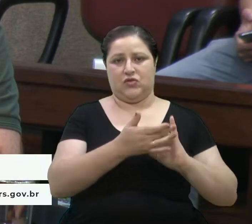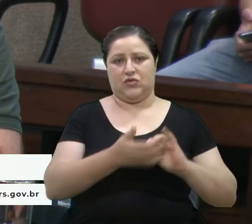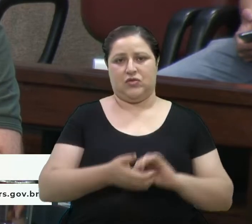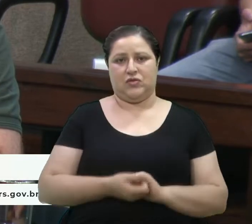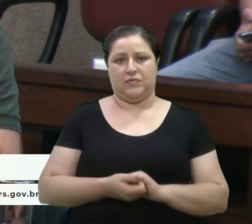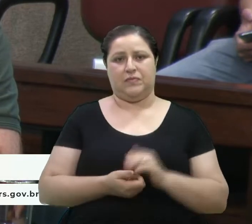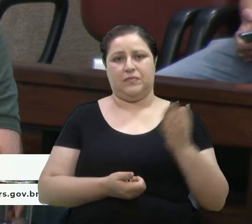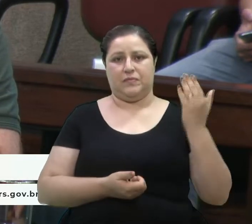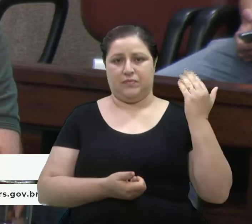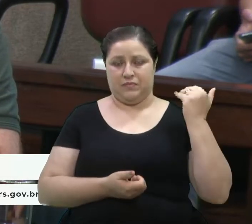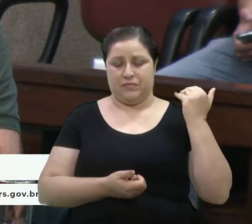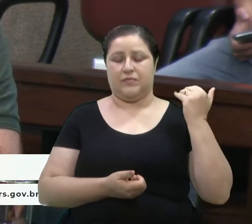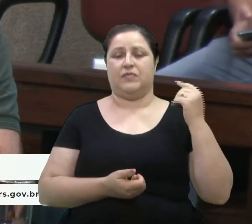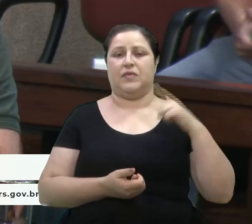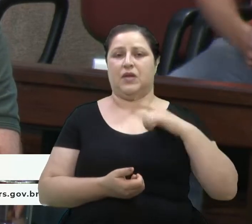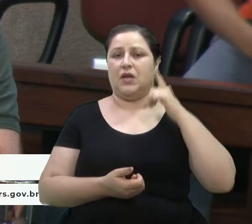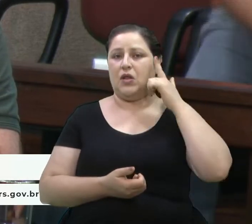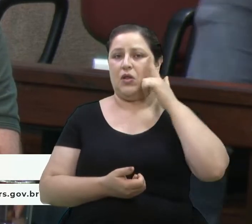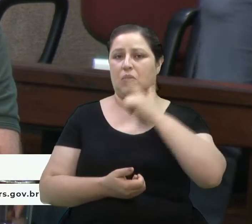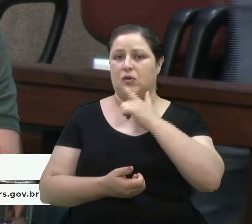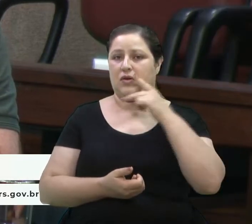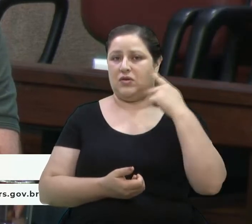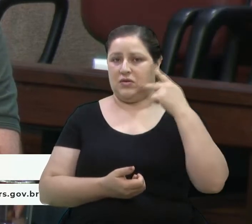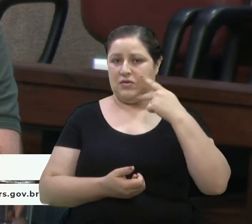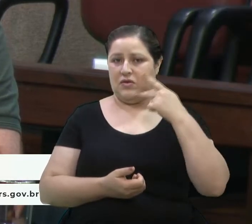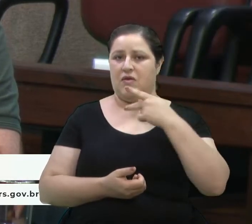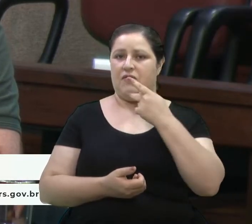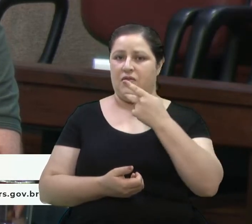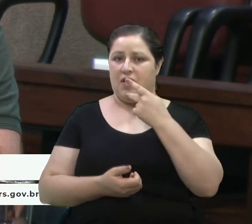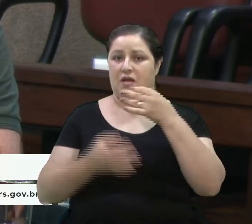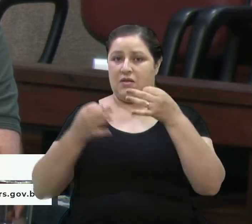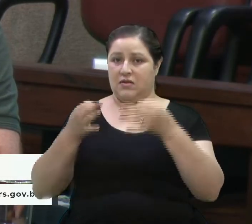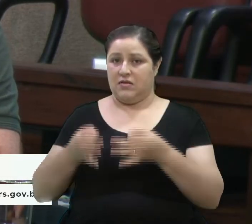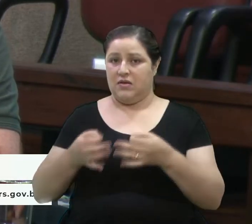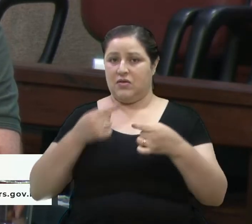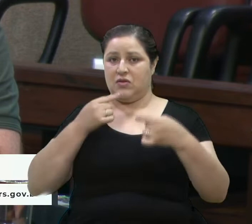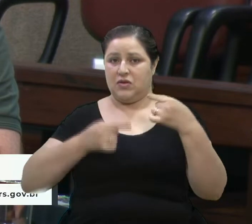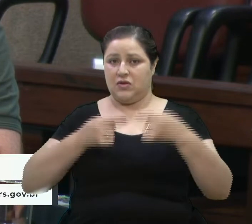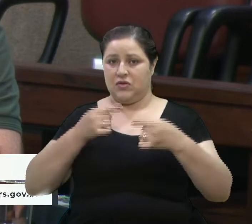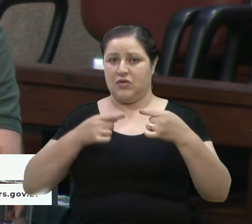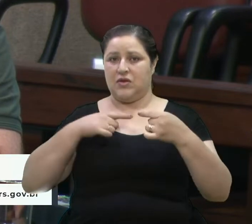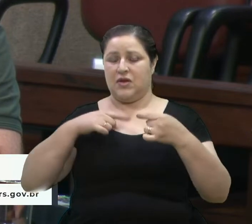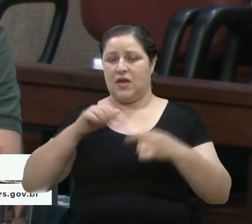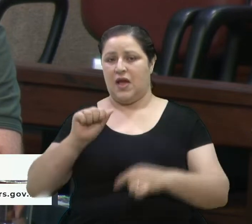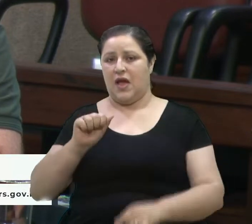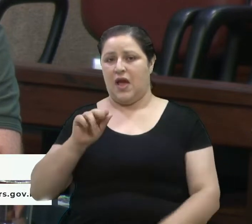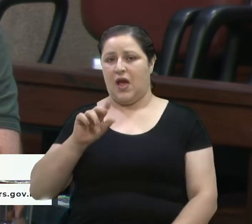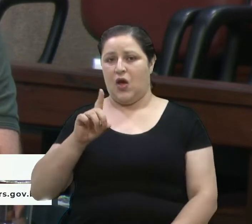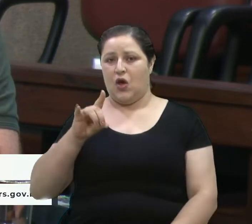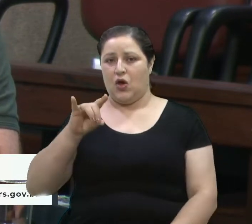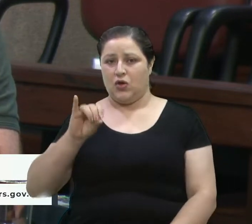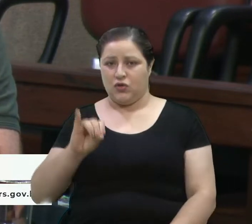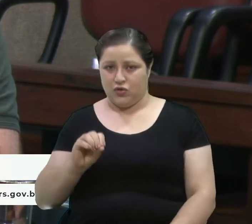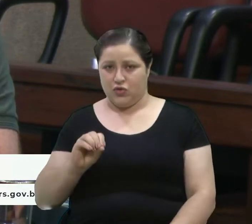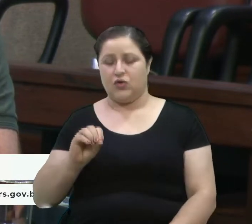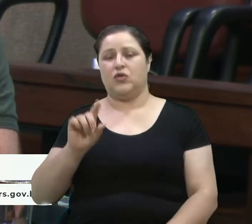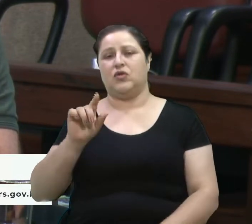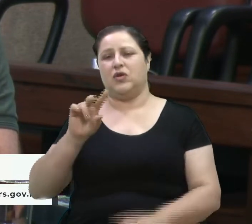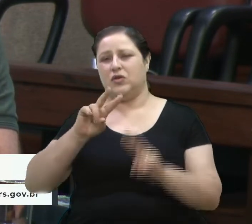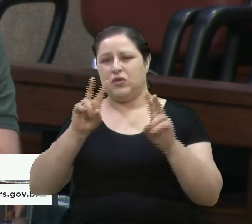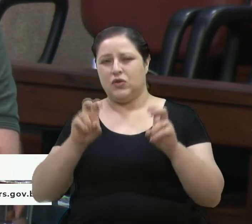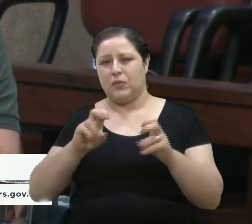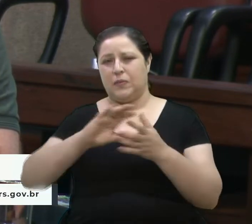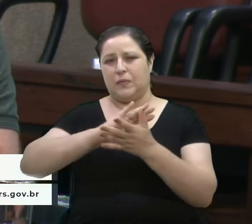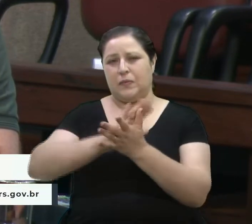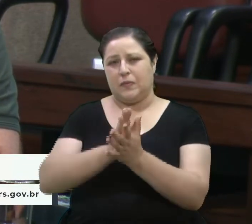de forma correta aqui uma crítica a um áudio que correu aí na cidade sobre discriminação, sobre, se eu não me engano, a